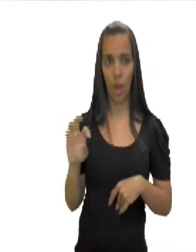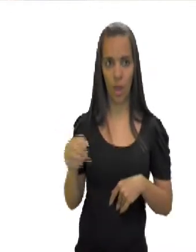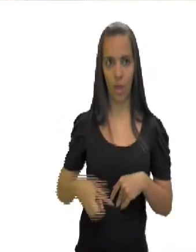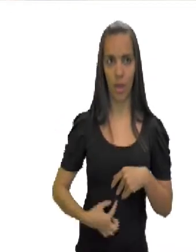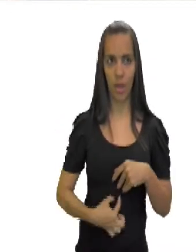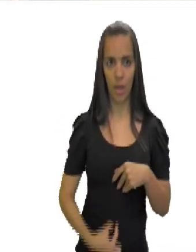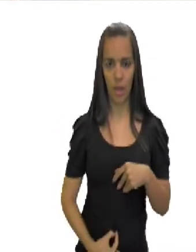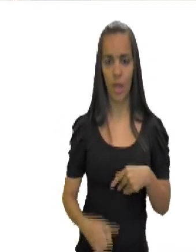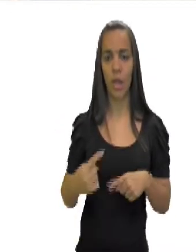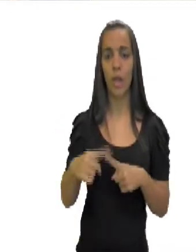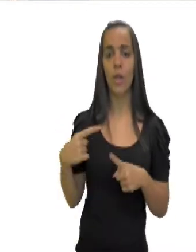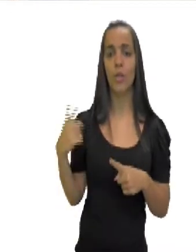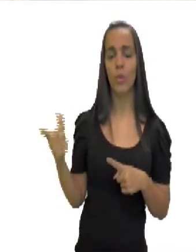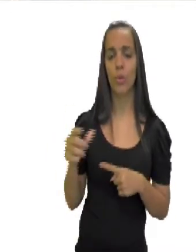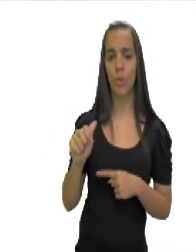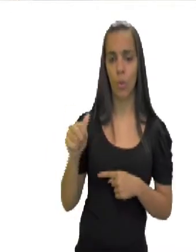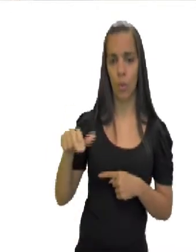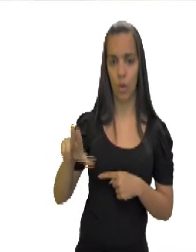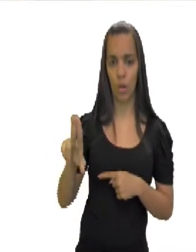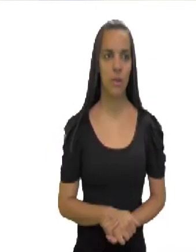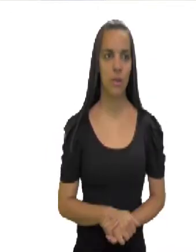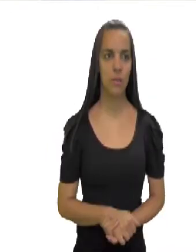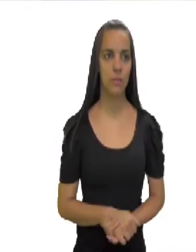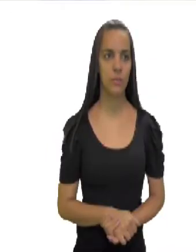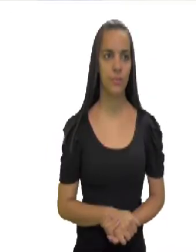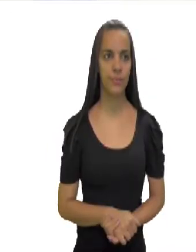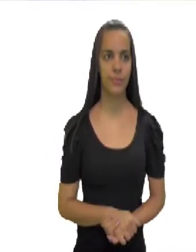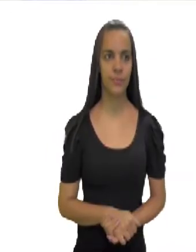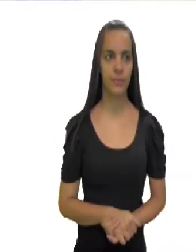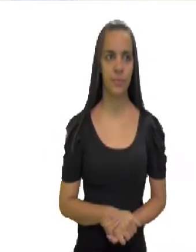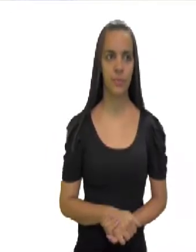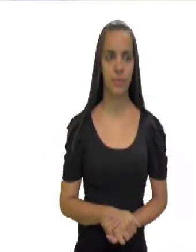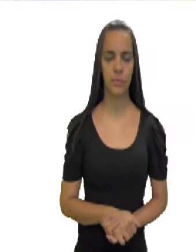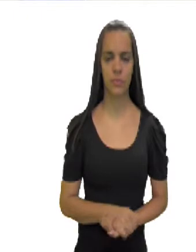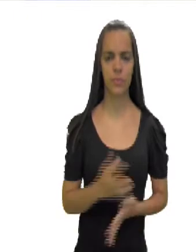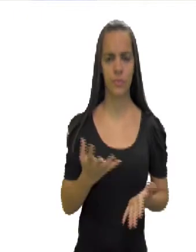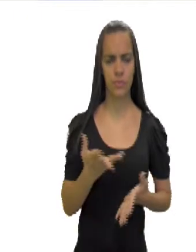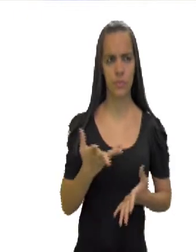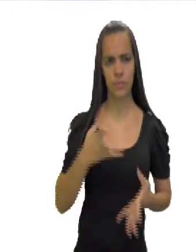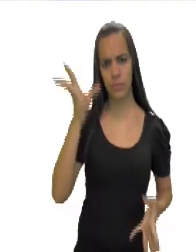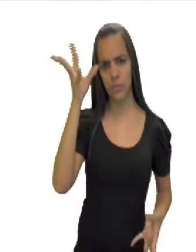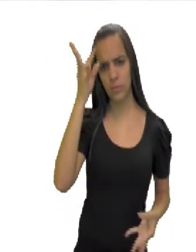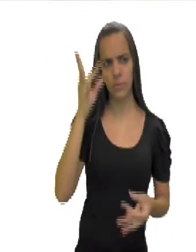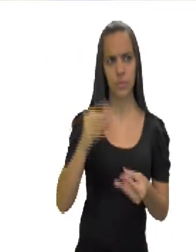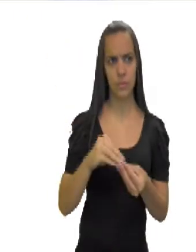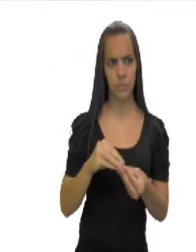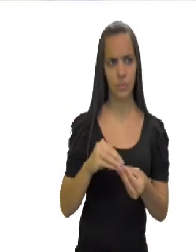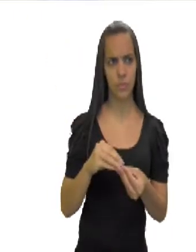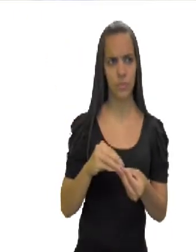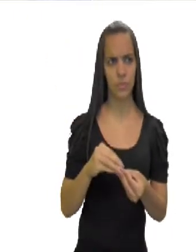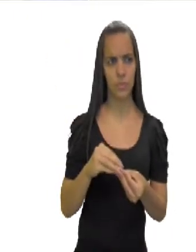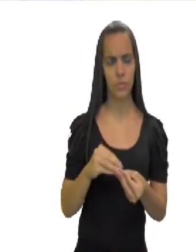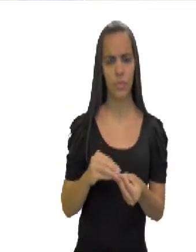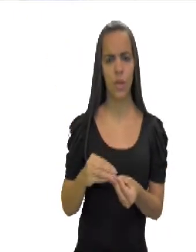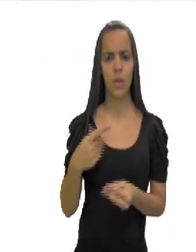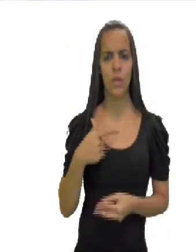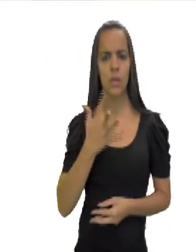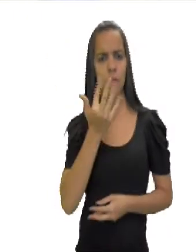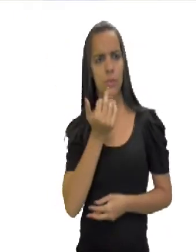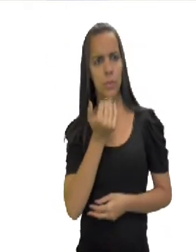órgãos que compõem o sistema digestório. Vamos compreender como se dá a transformação dos